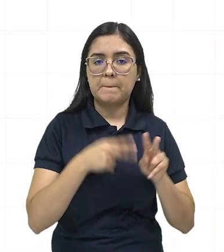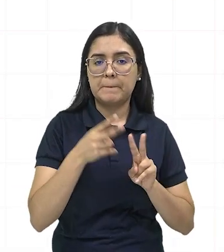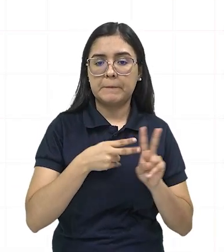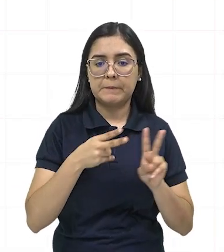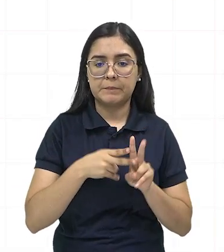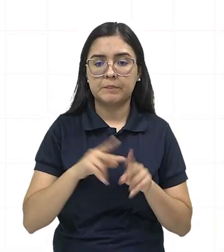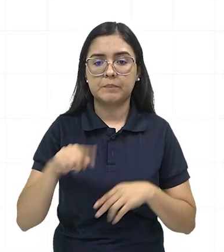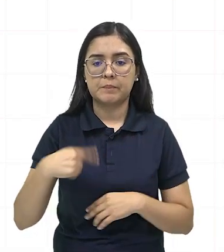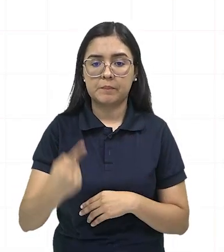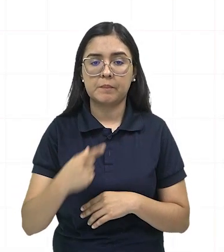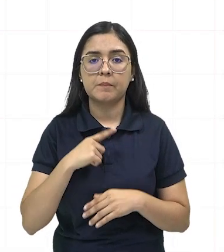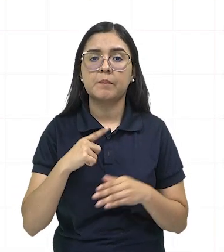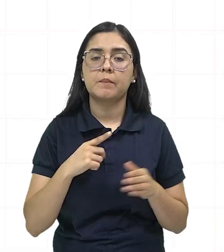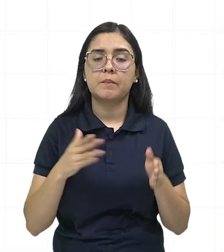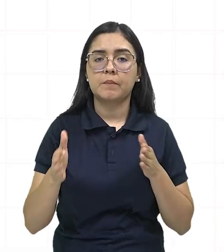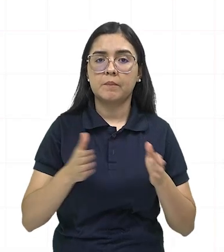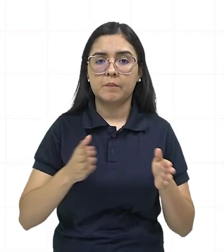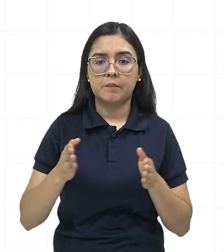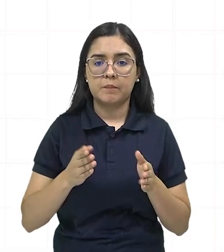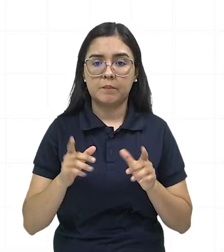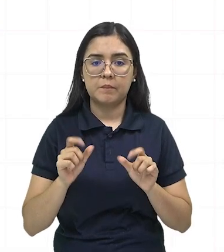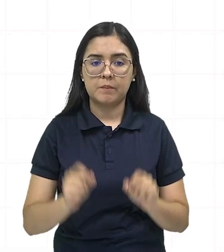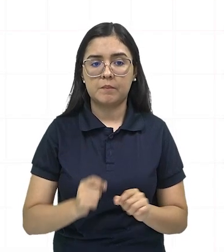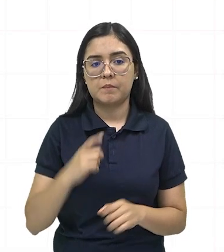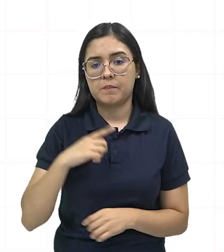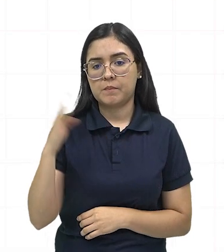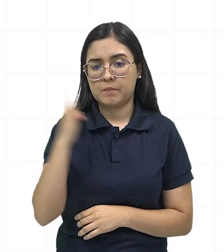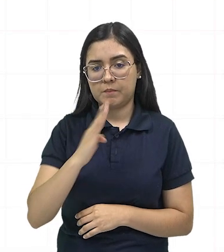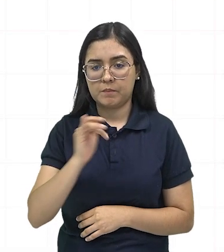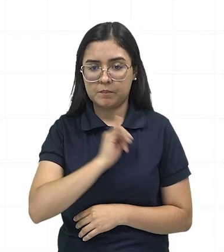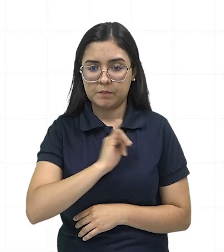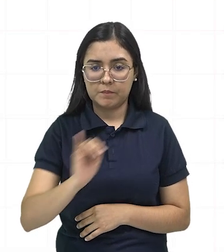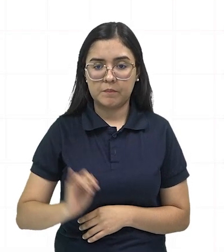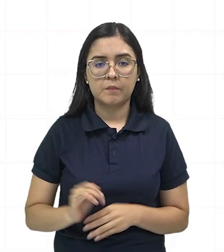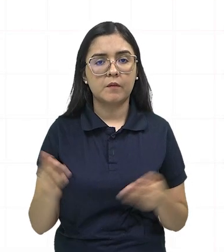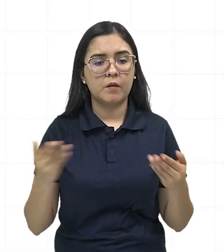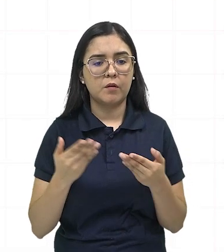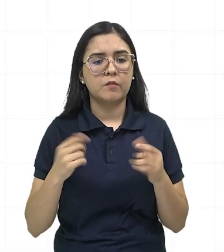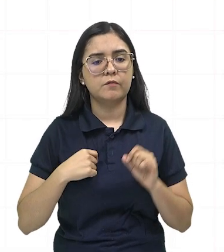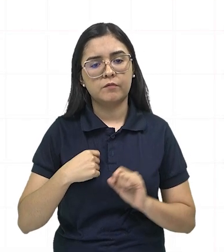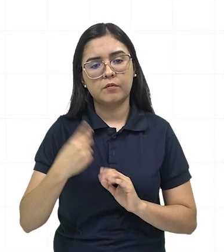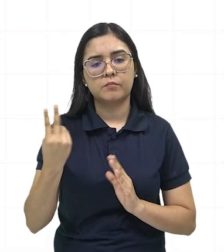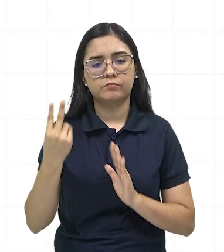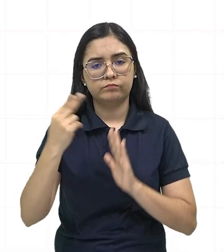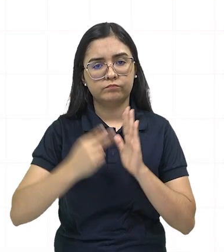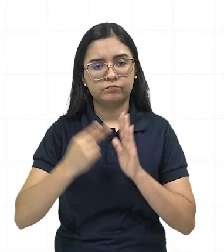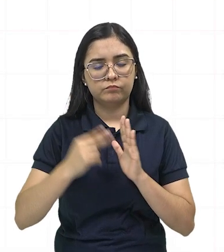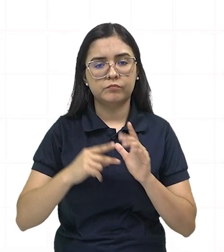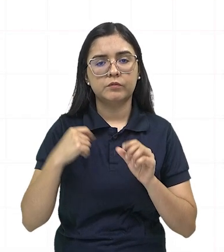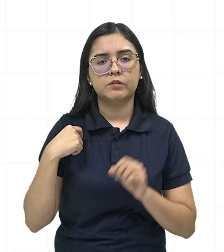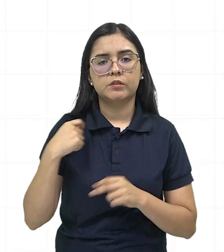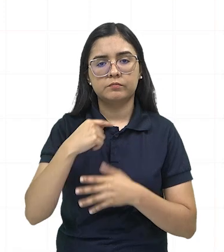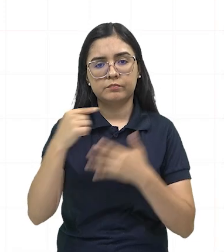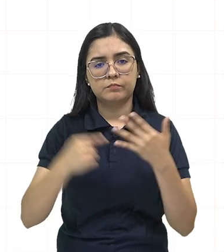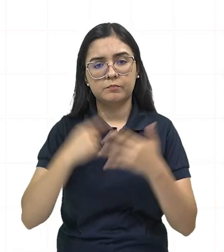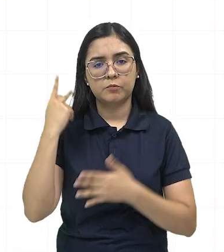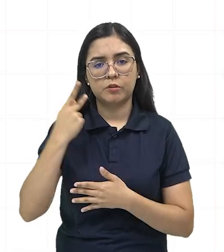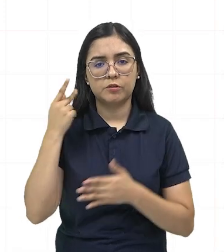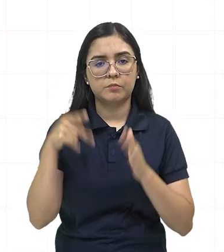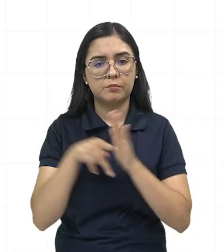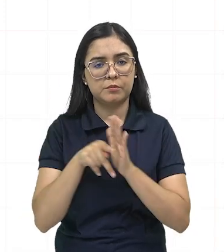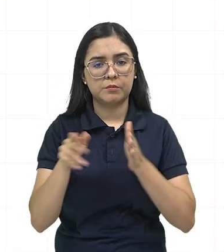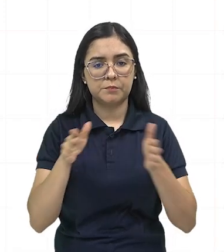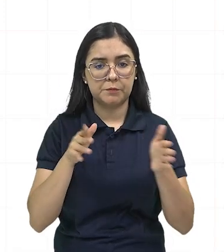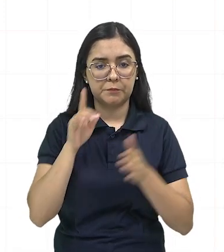nós temos o chamado período do Brasil imperial. Então, vamos dar uma pincelada a respeito dessas políticas nesse